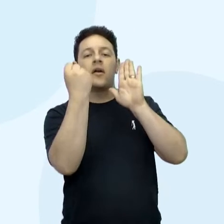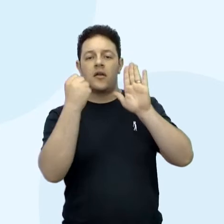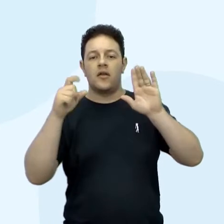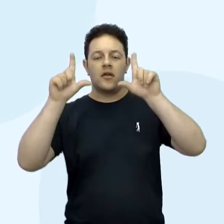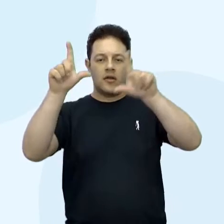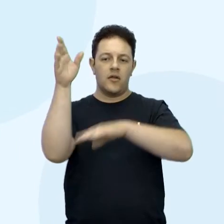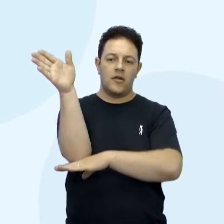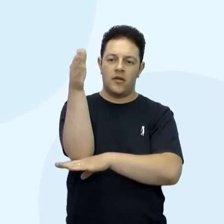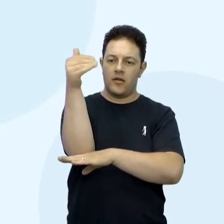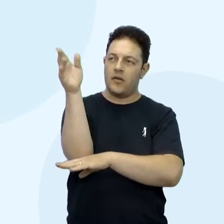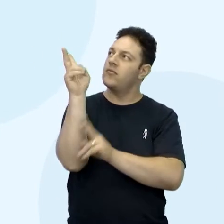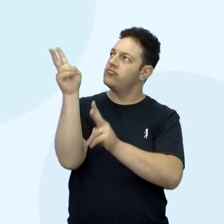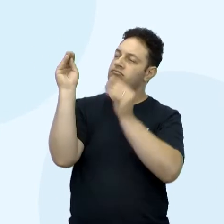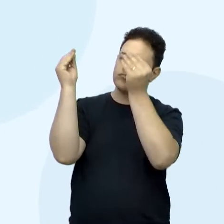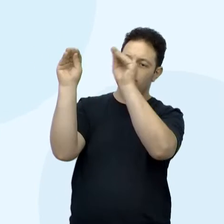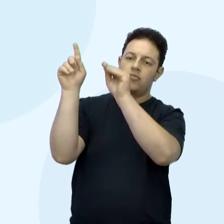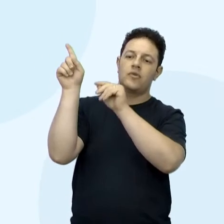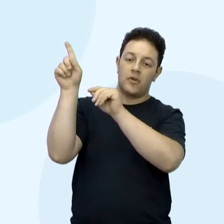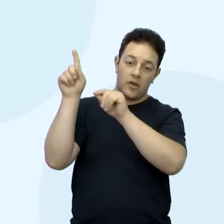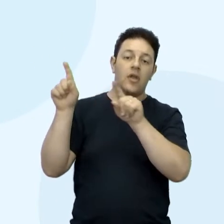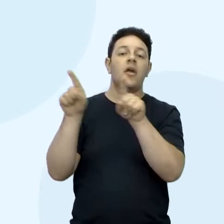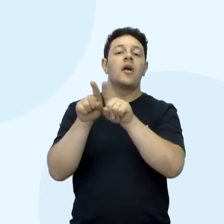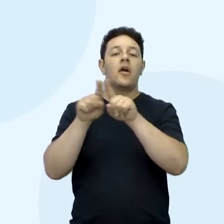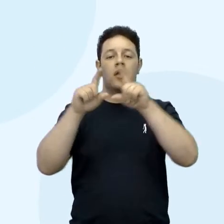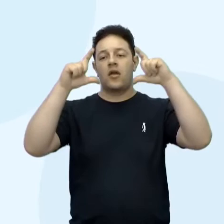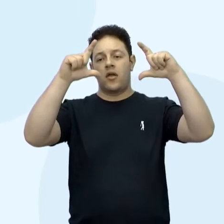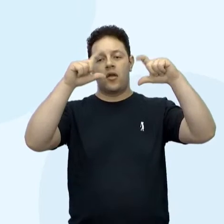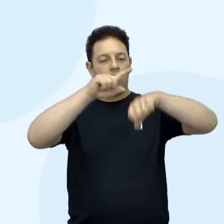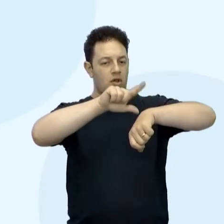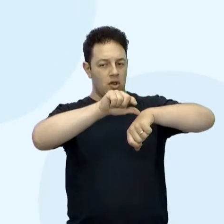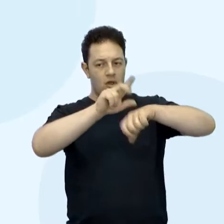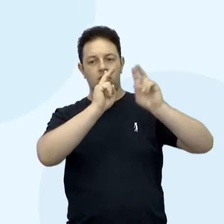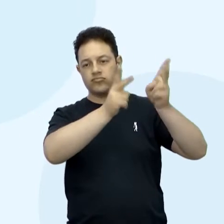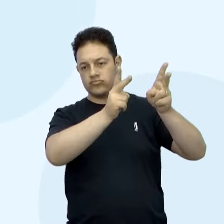ainda continua lá e também o nosso reloginho.